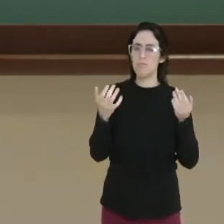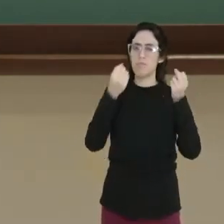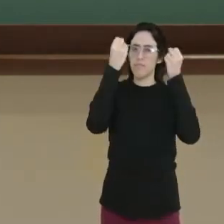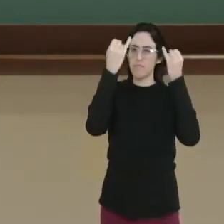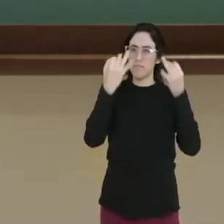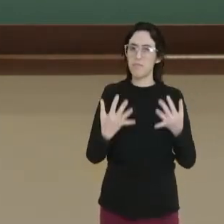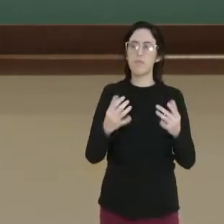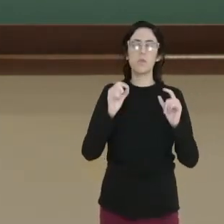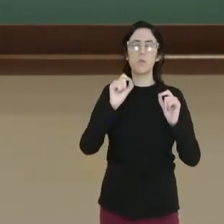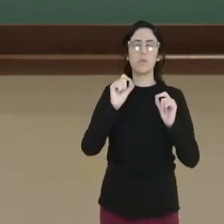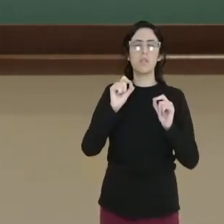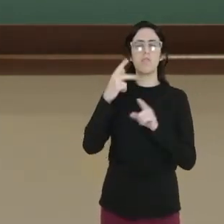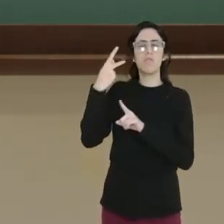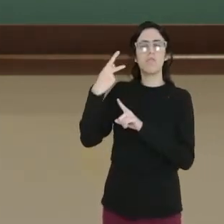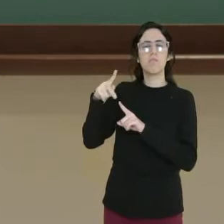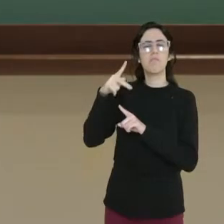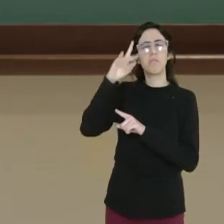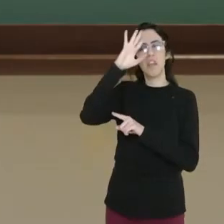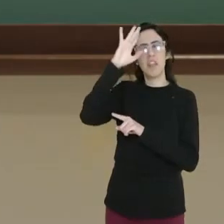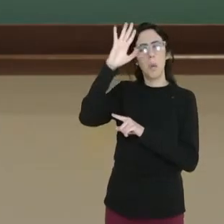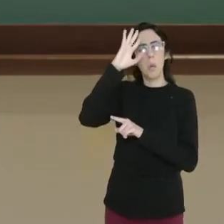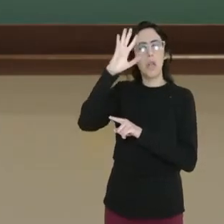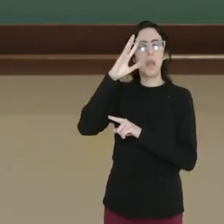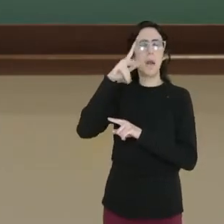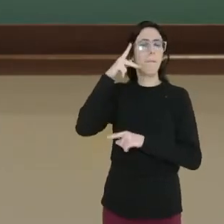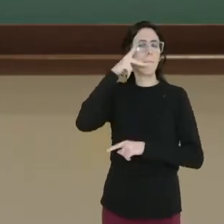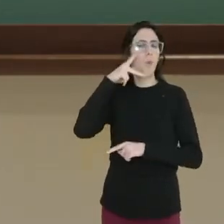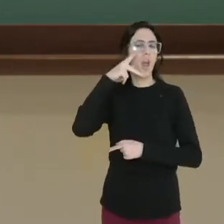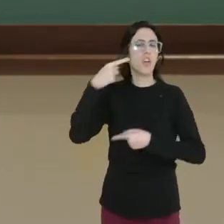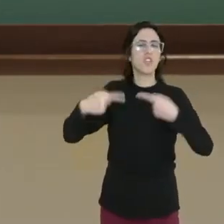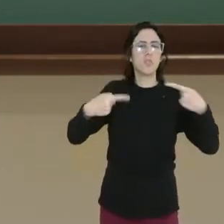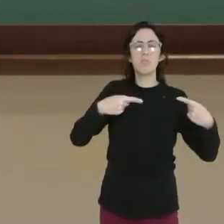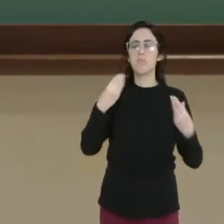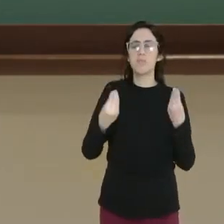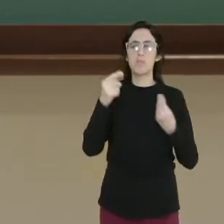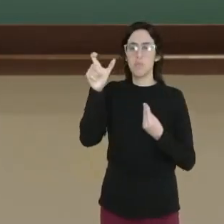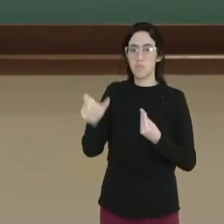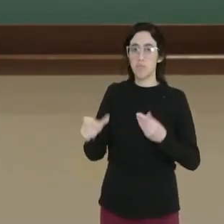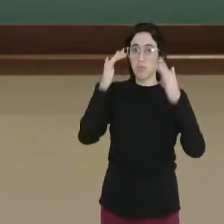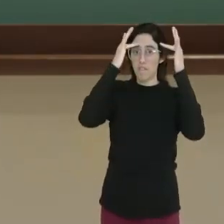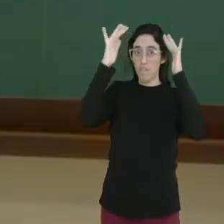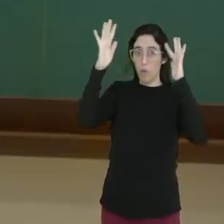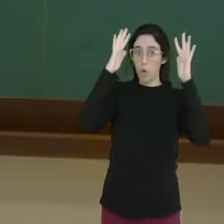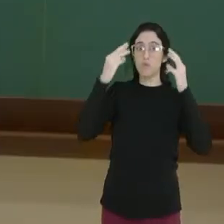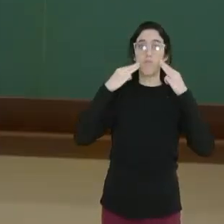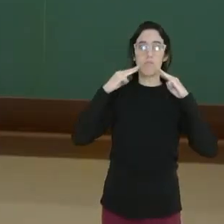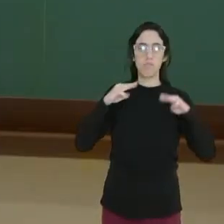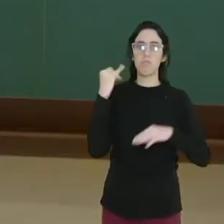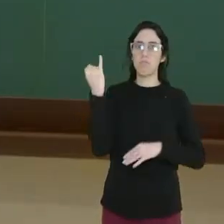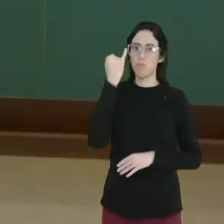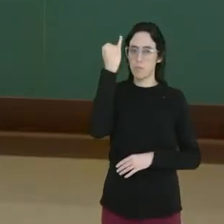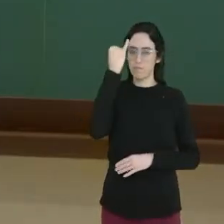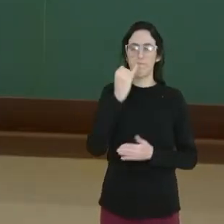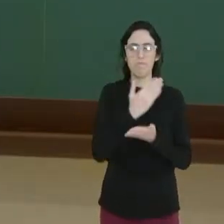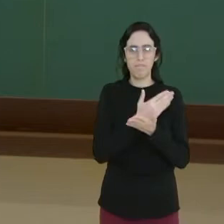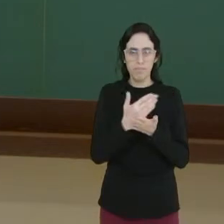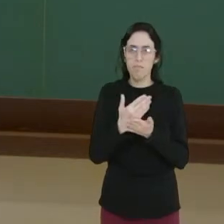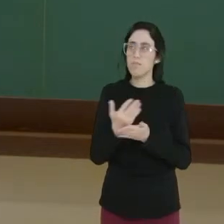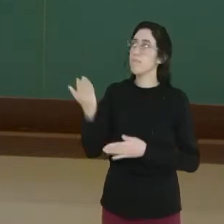as teorias sobre a política deste filósofo tão importante. Começando aqui com